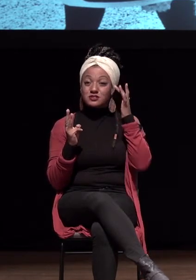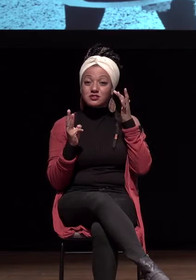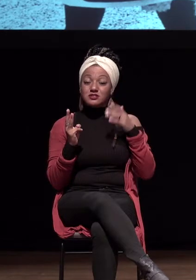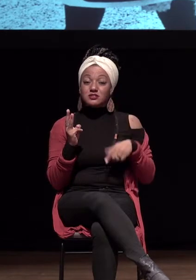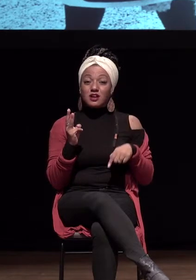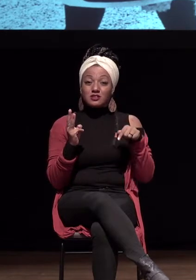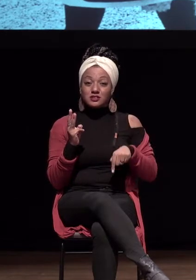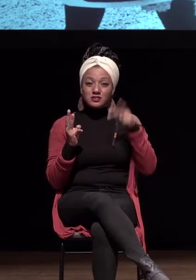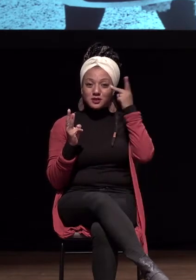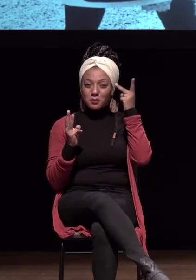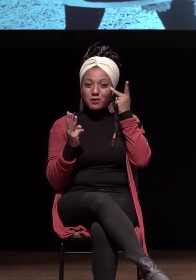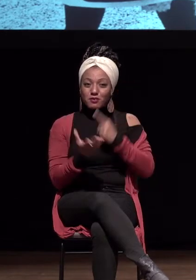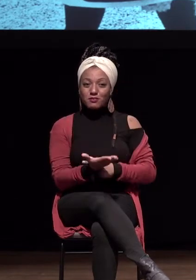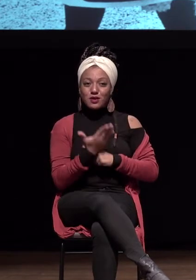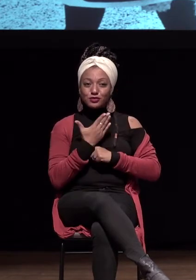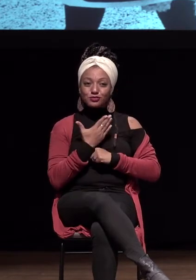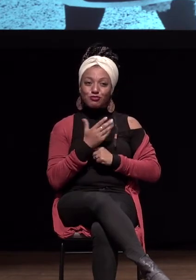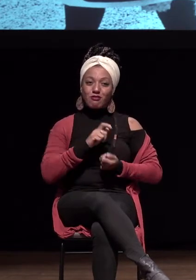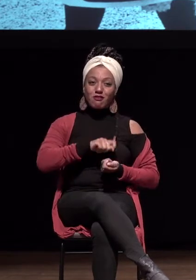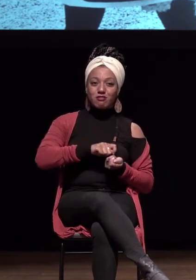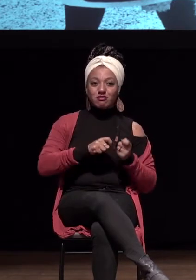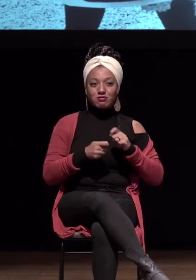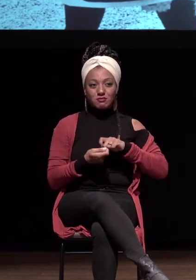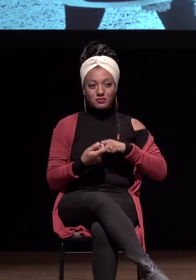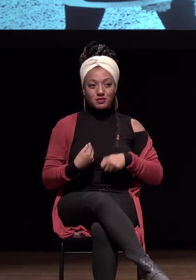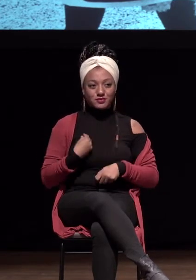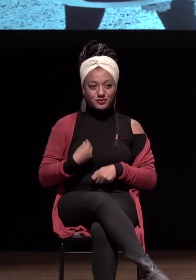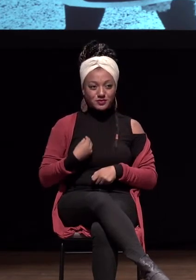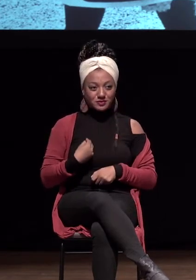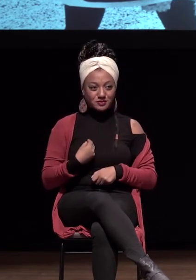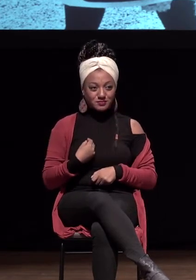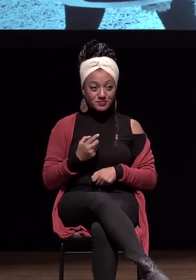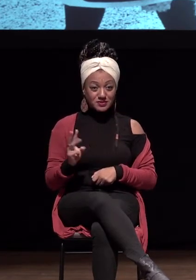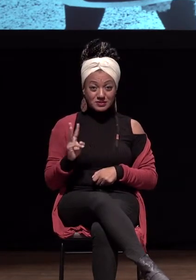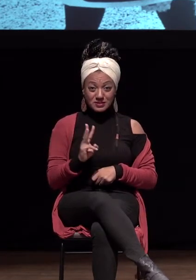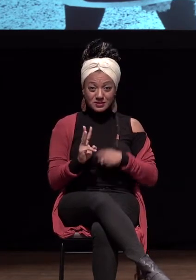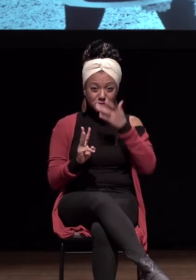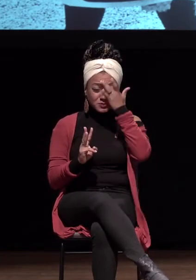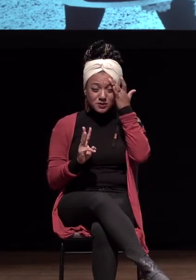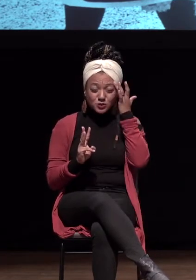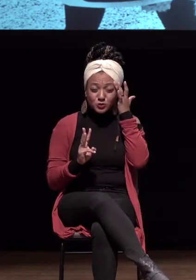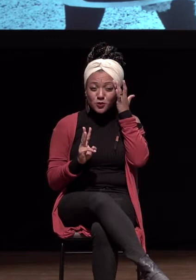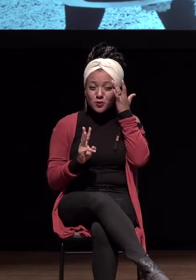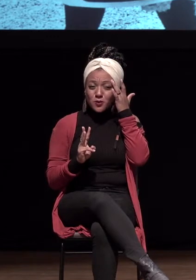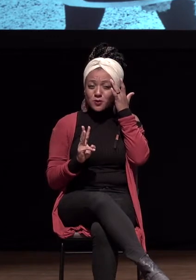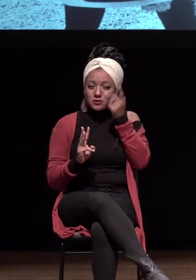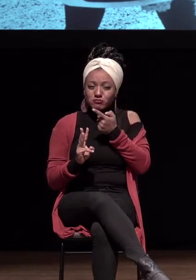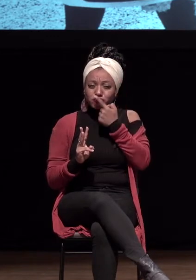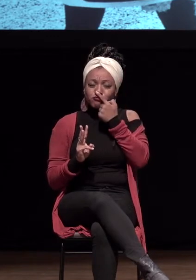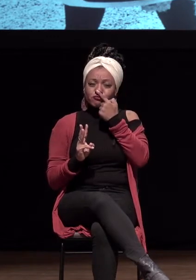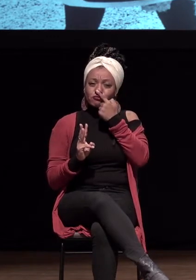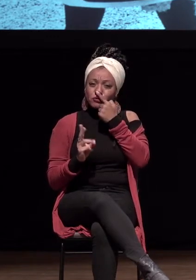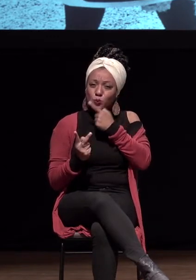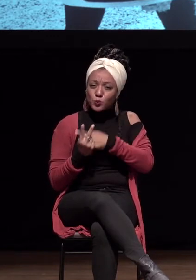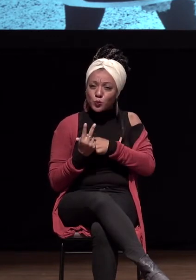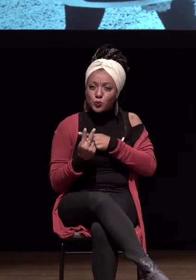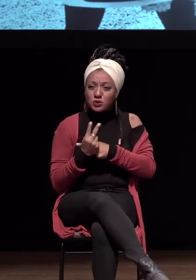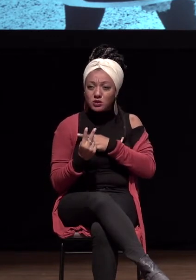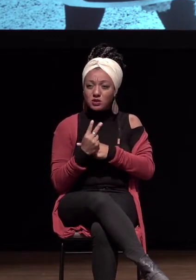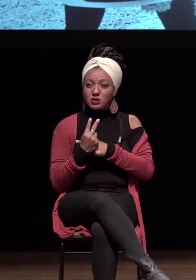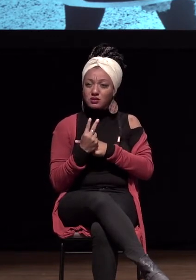Paulo, que foram minhas colegas de trabalho, pessoas que me olharam com afeto e que cuidaram para